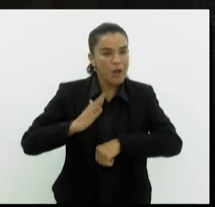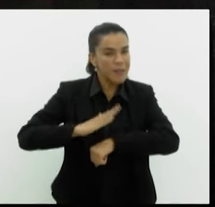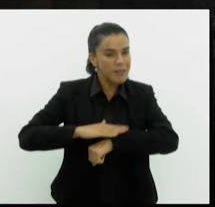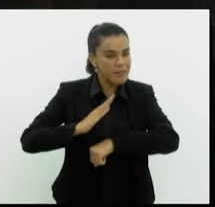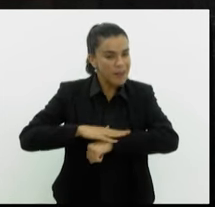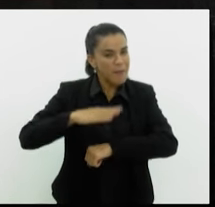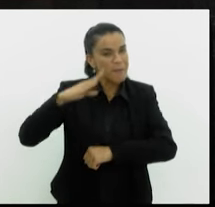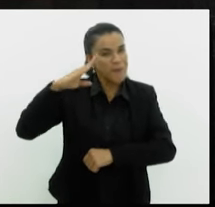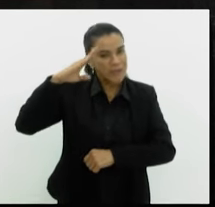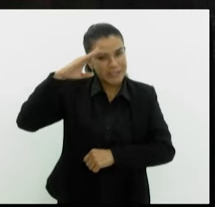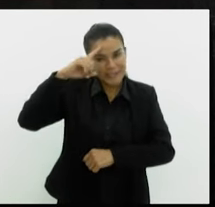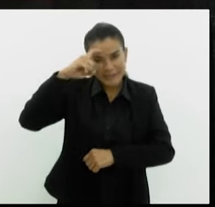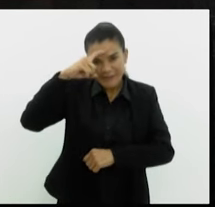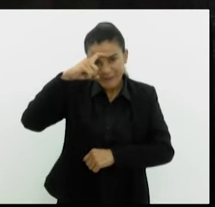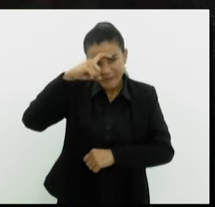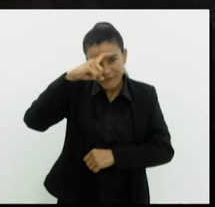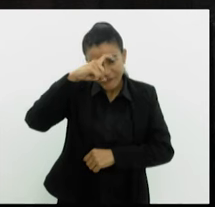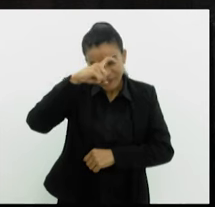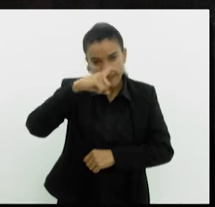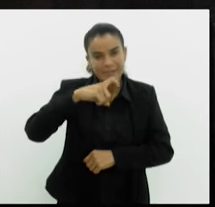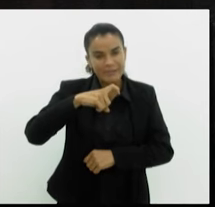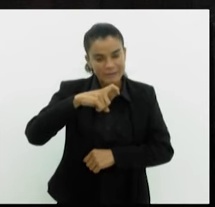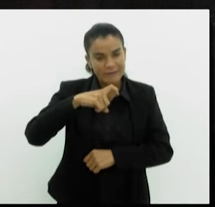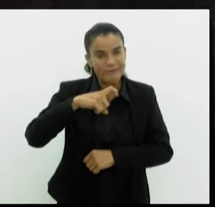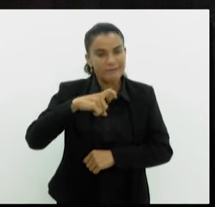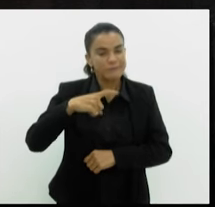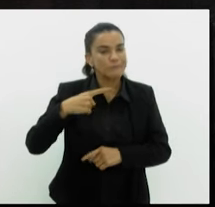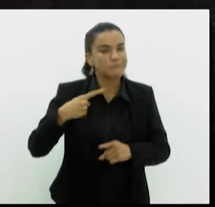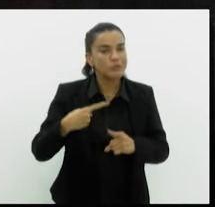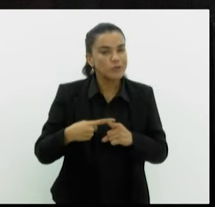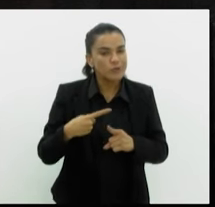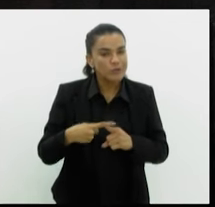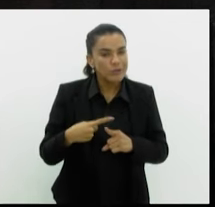difíceis. Porque desde quando, senhor presidente,